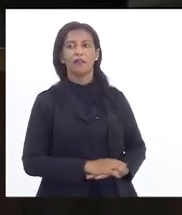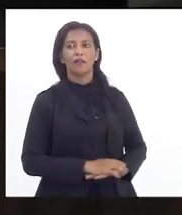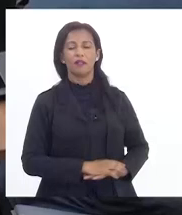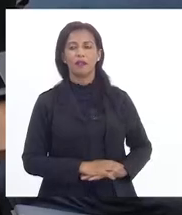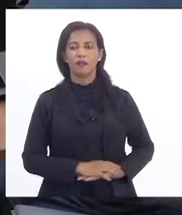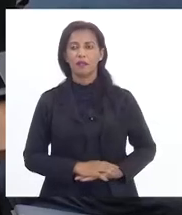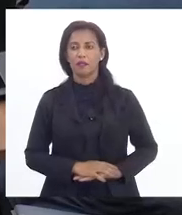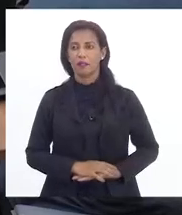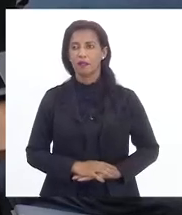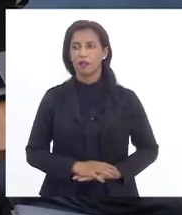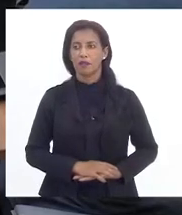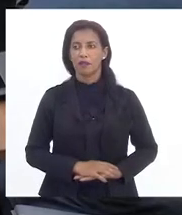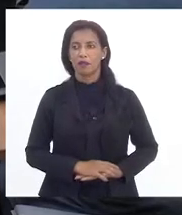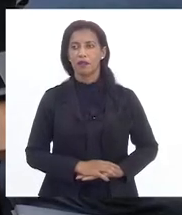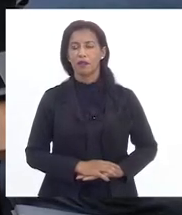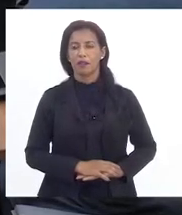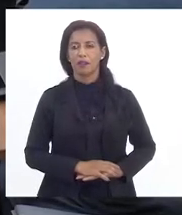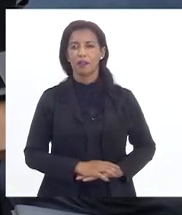Oi